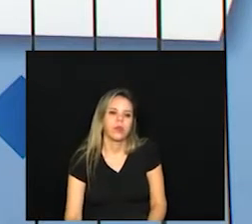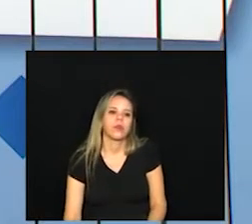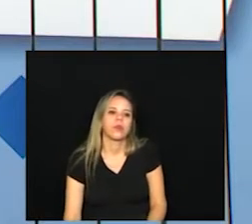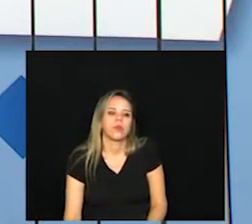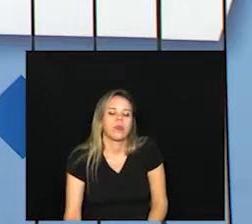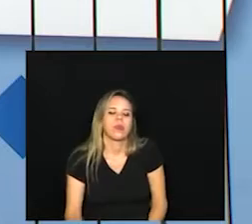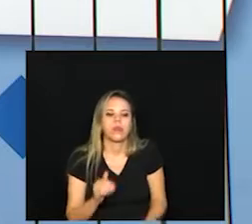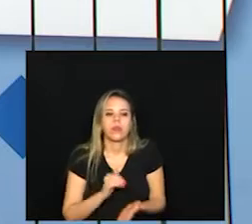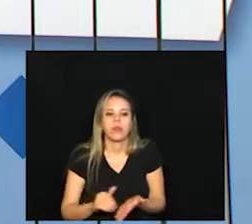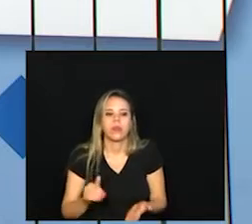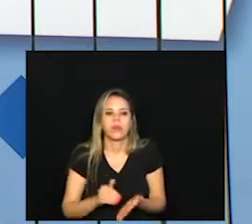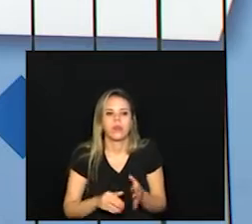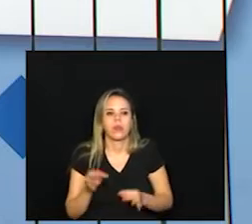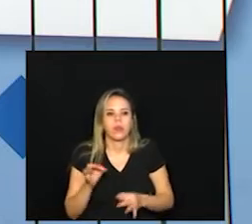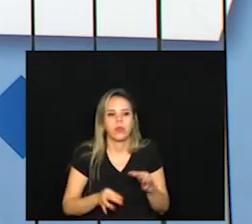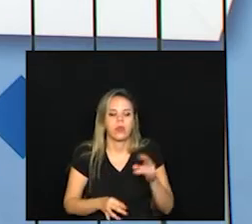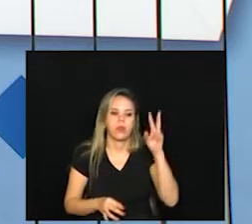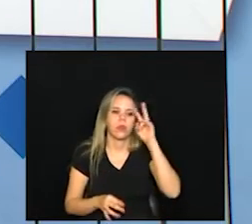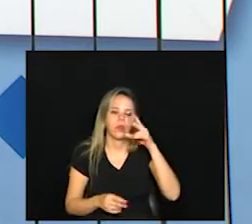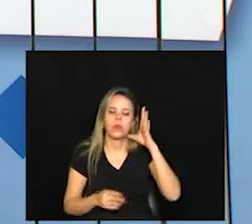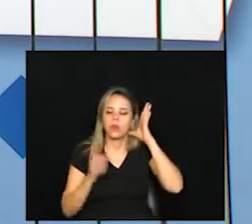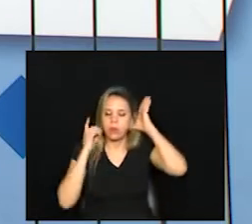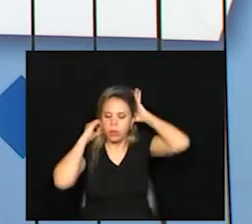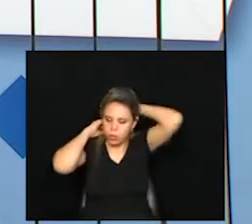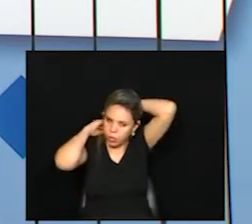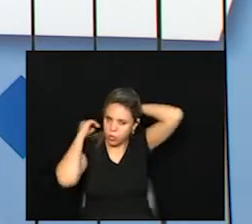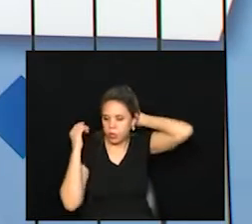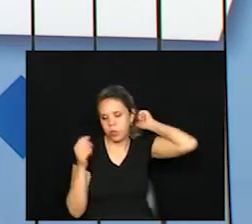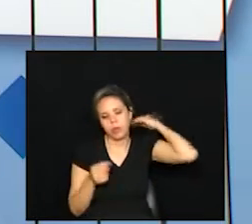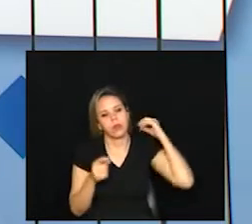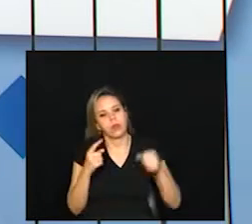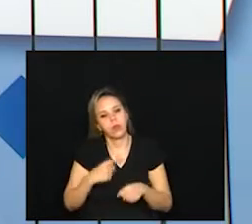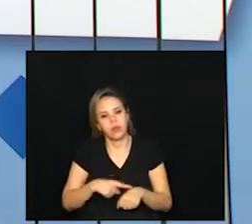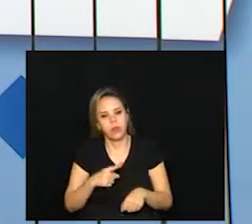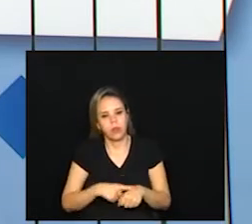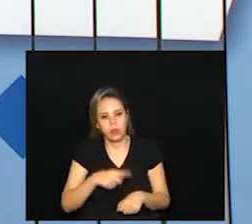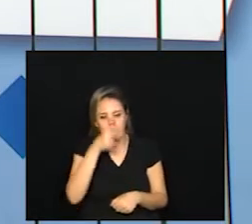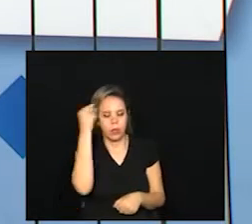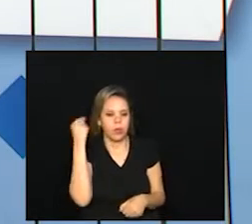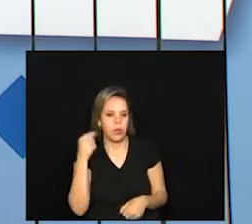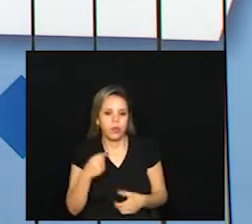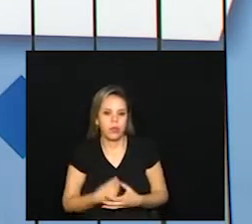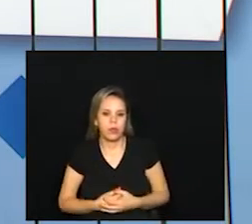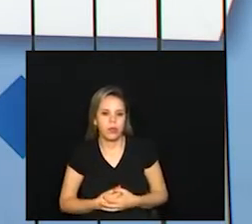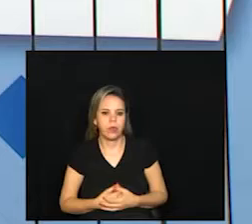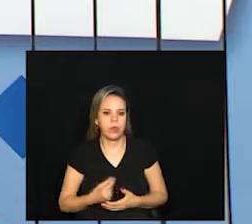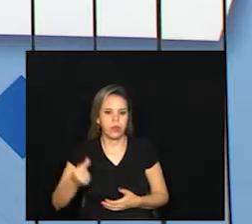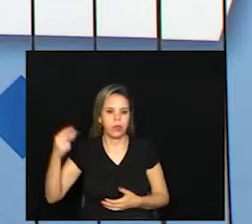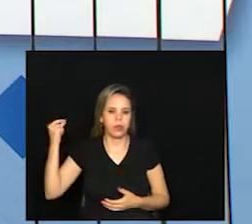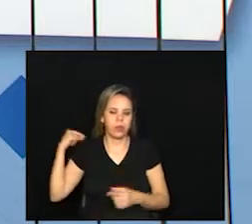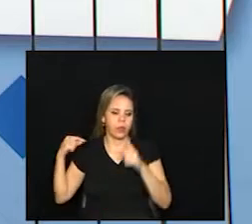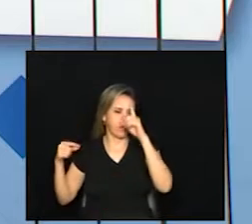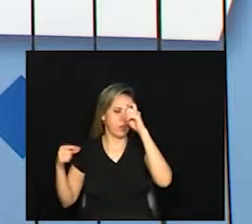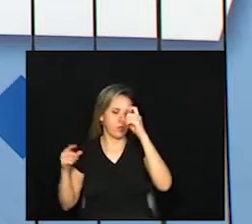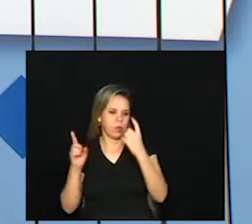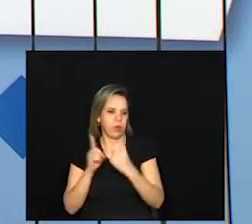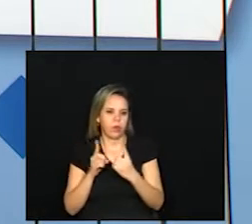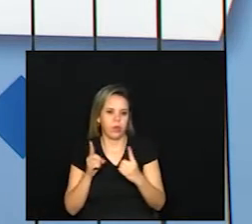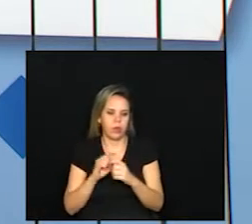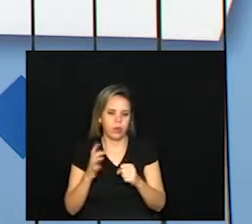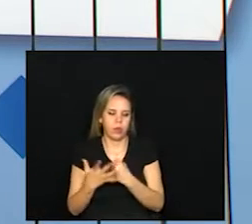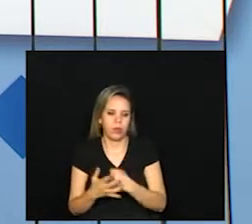E o secretário de Justiça lembrou o momento em que a Prefeitura requisitou o antigo hospital para o atendimento